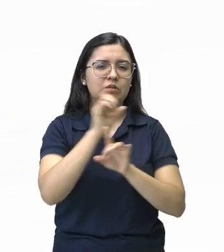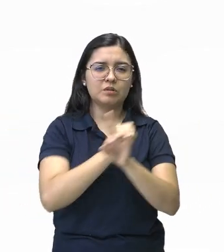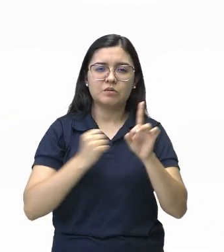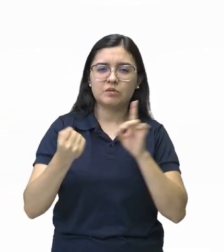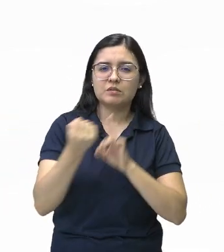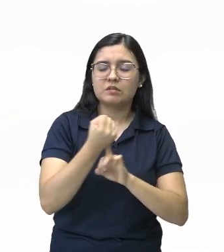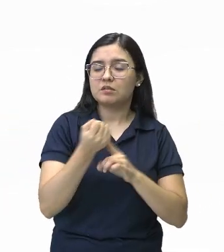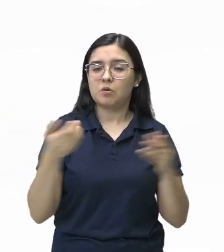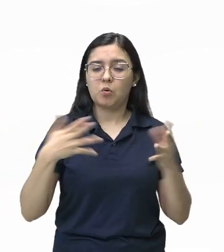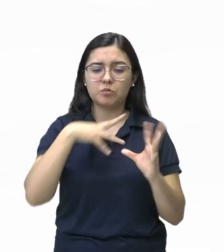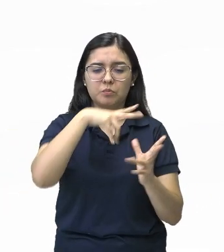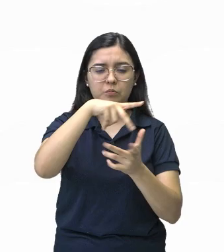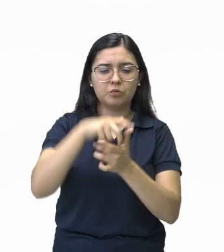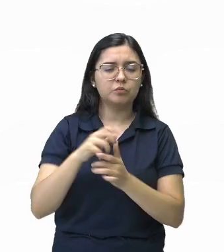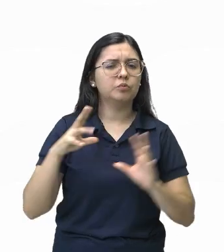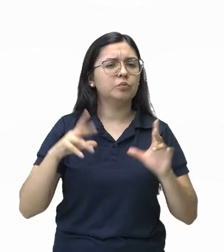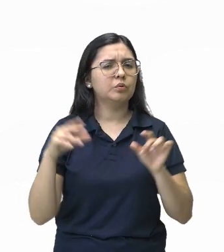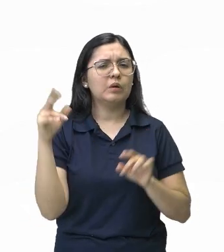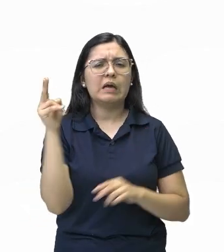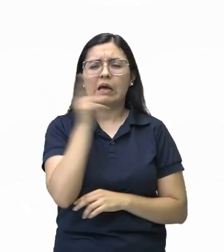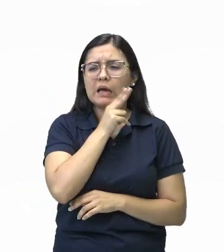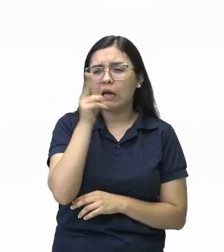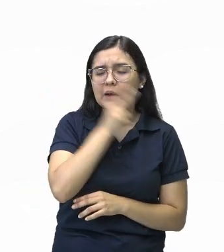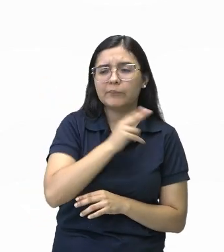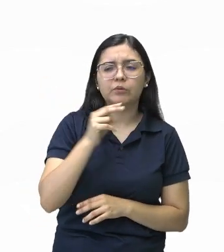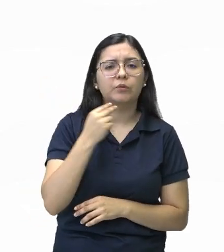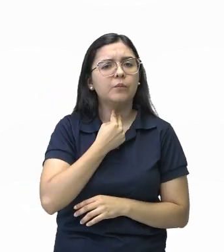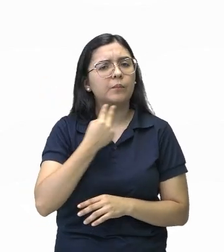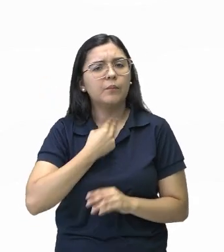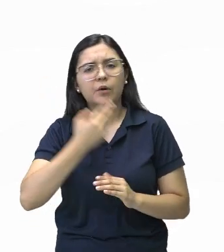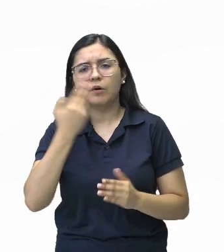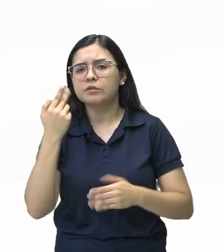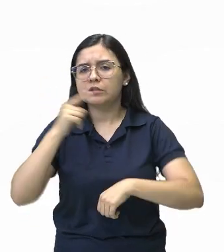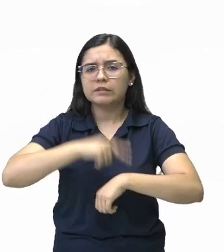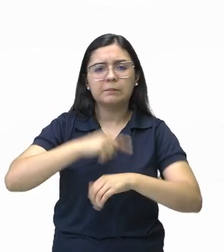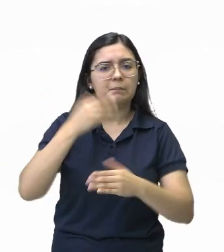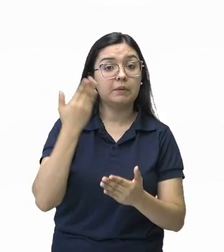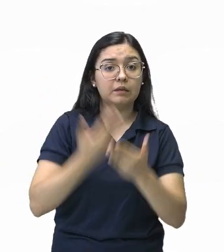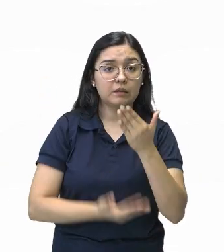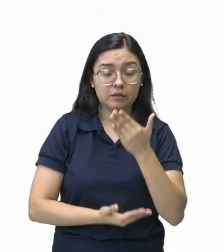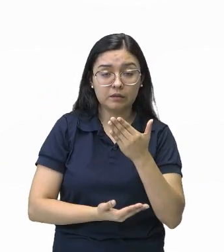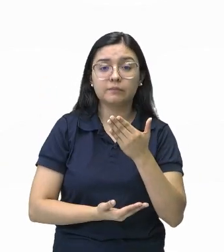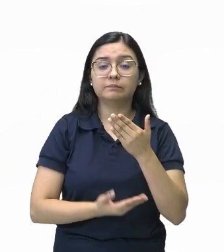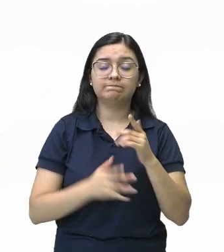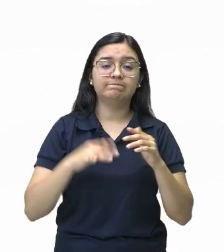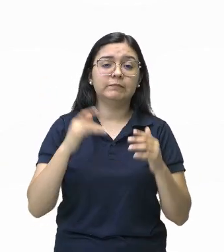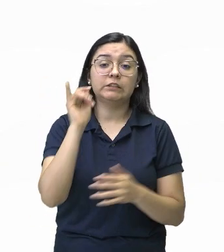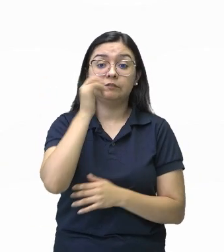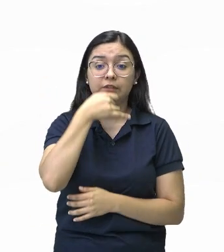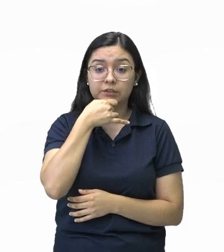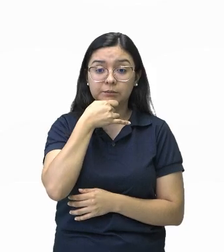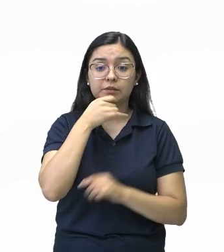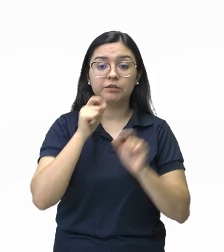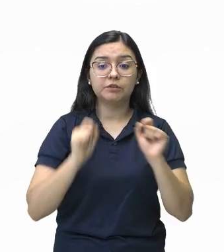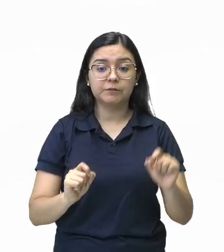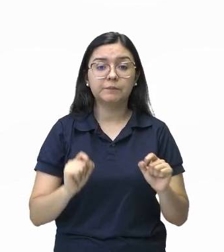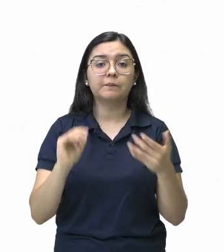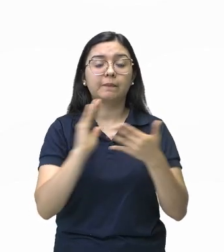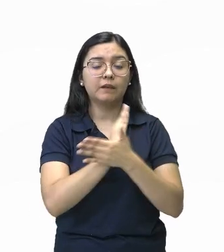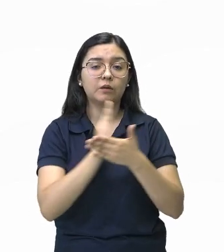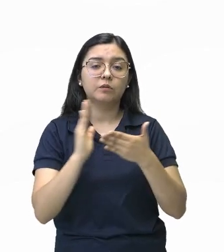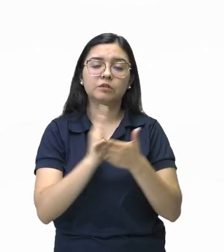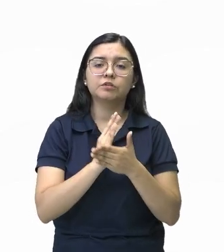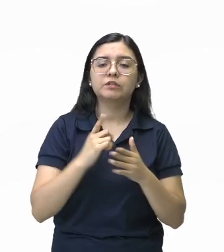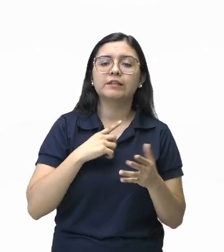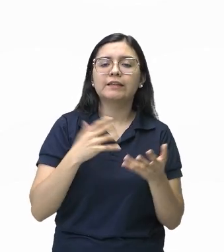mundo acelerado, né, em que a gente não pode perder tempo com nada, inclusive, né, infelizmente, em buscar